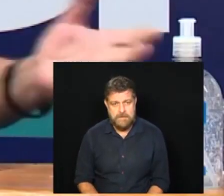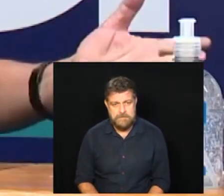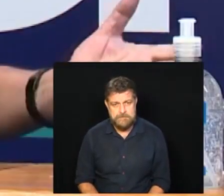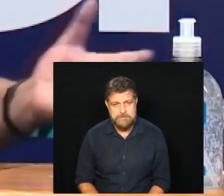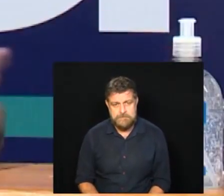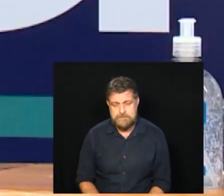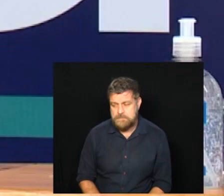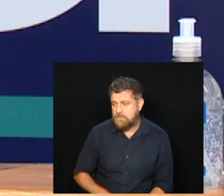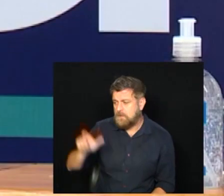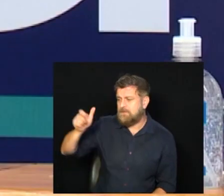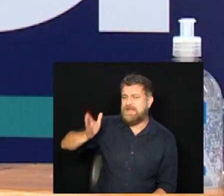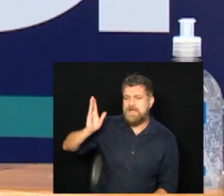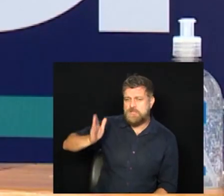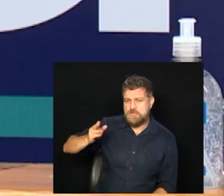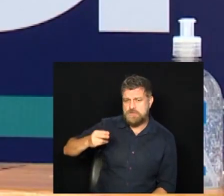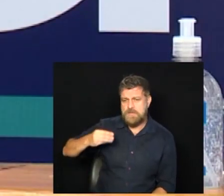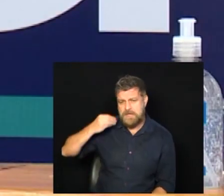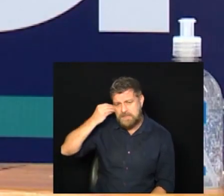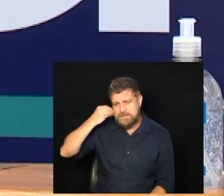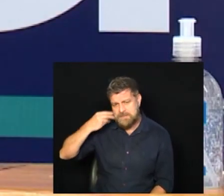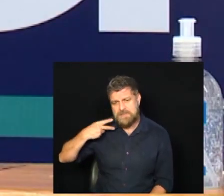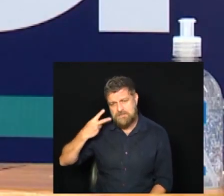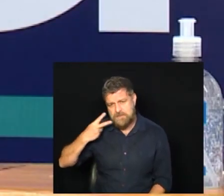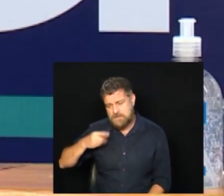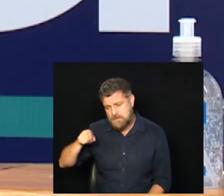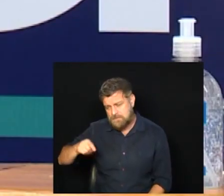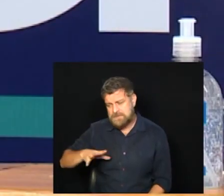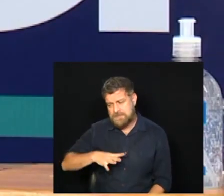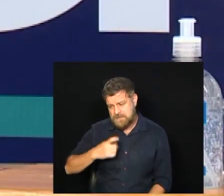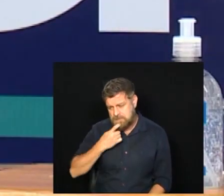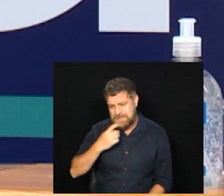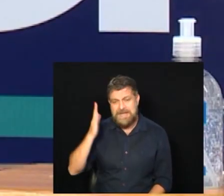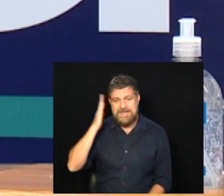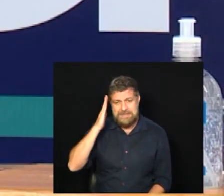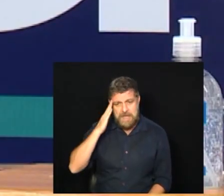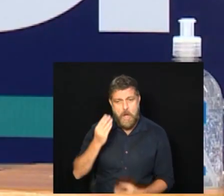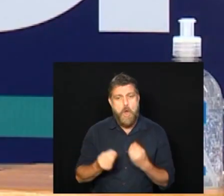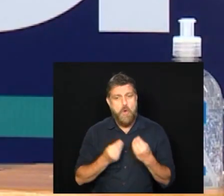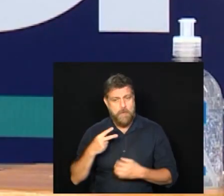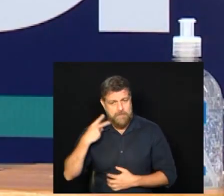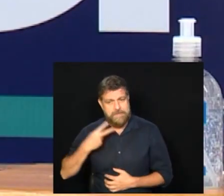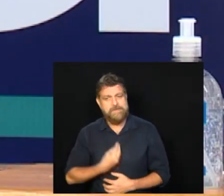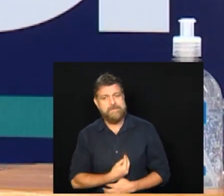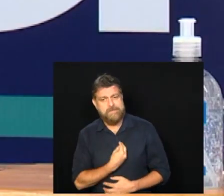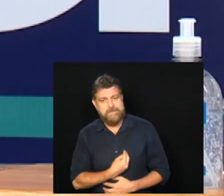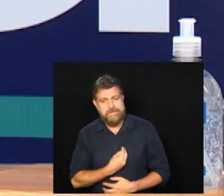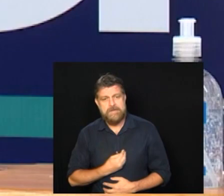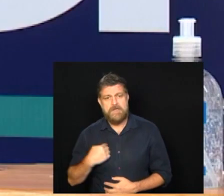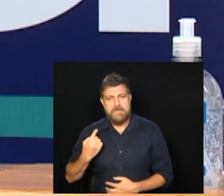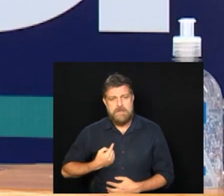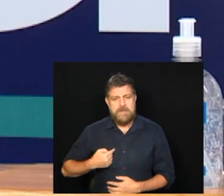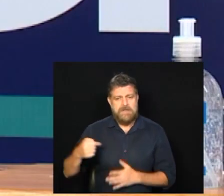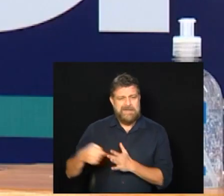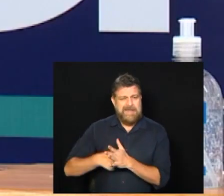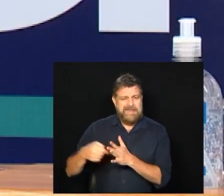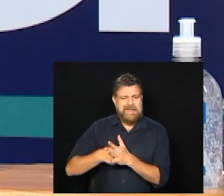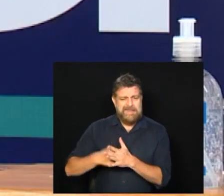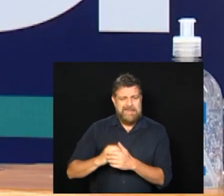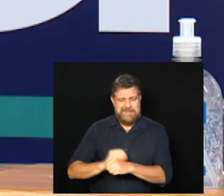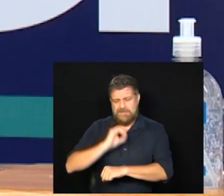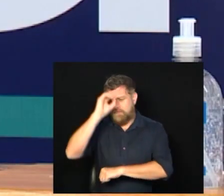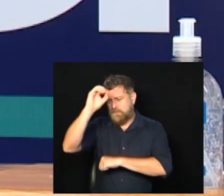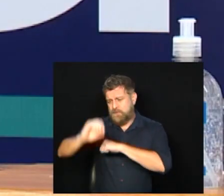O senhor já foi vereador na cidade de Campinas, sabe como é que é a vida de vereador. Nós somos cobrados diuturnamente